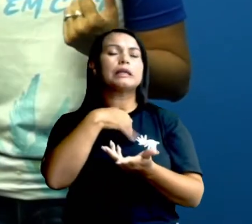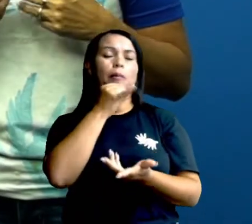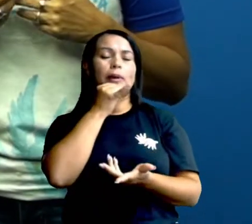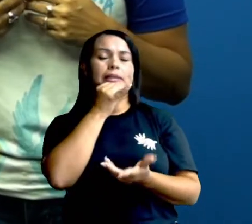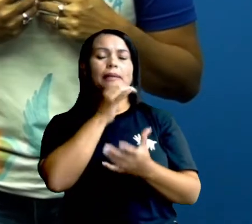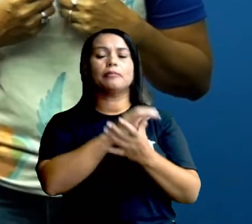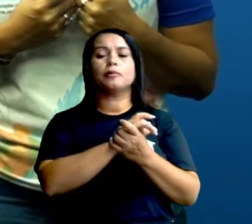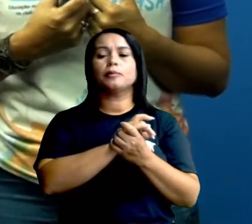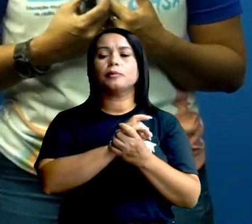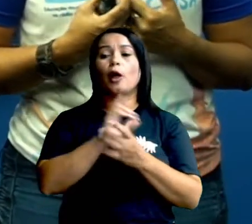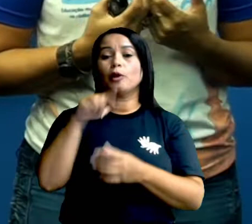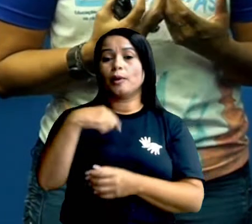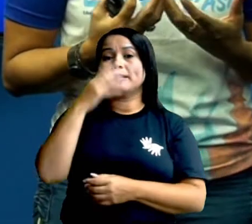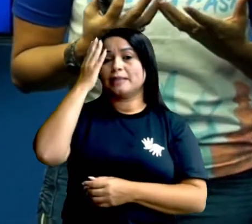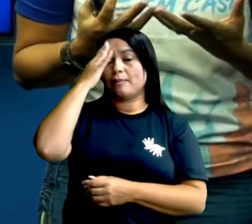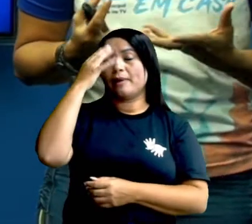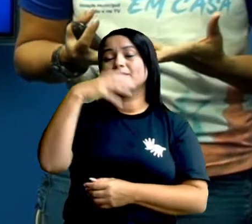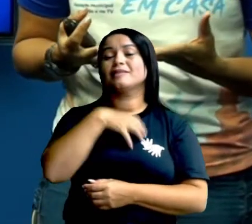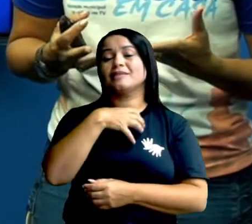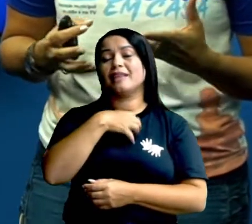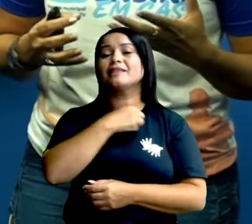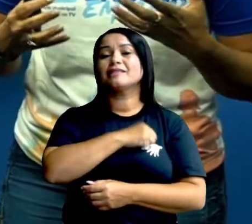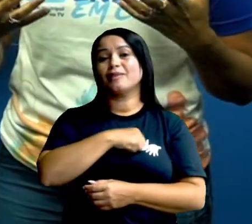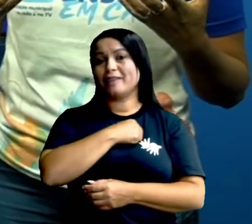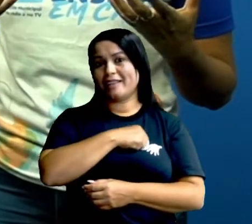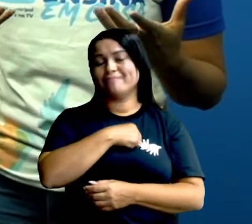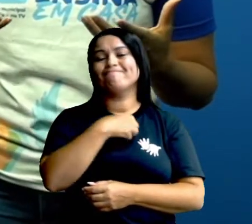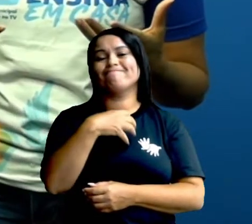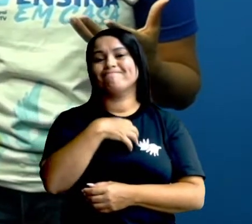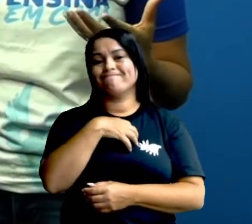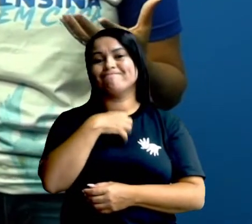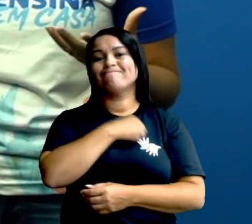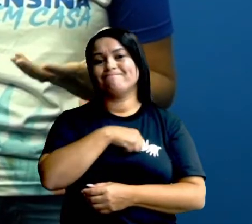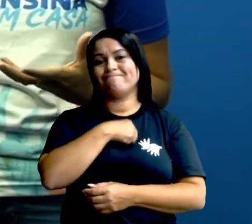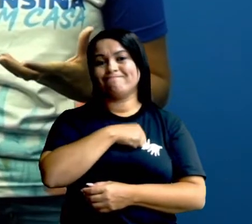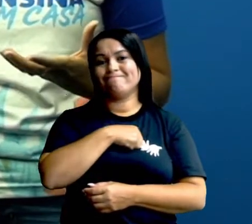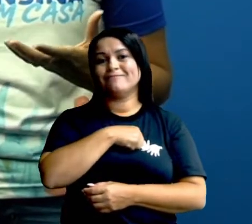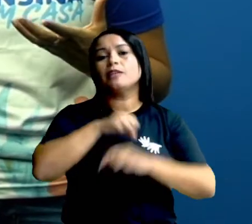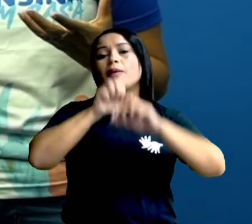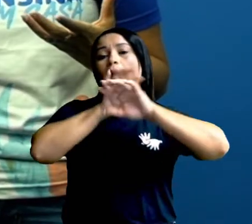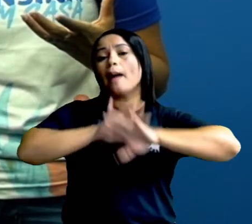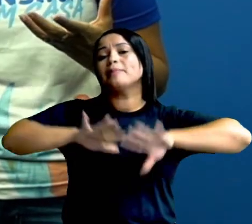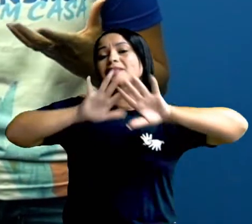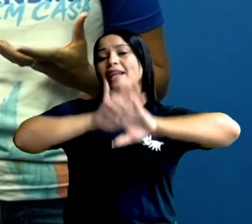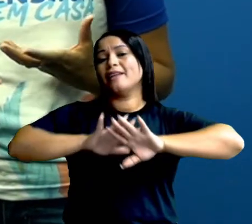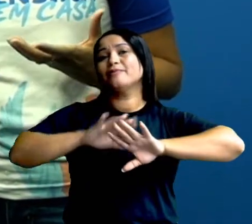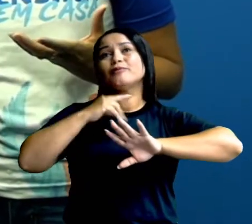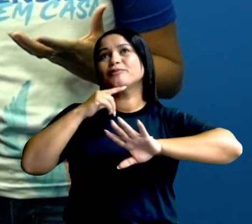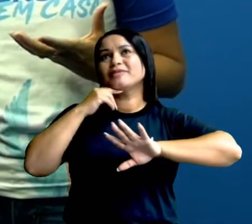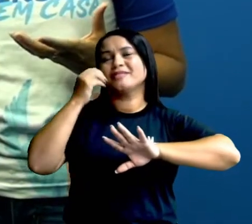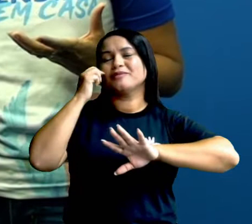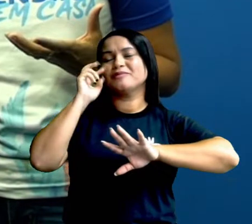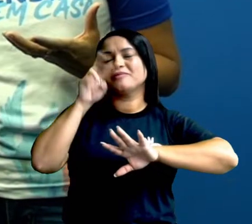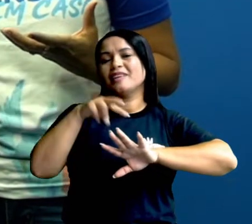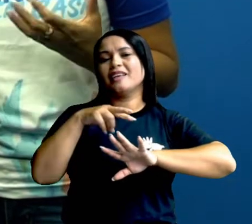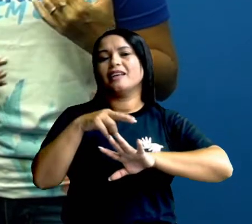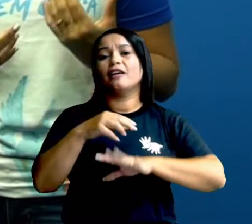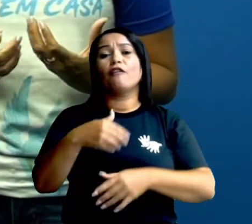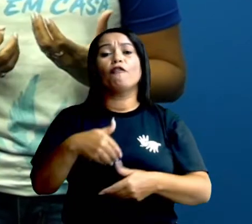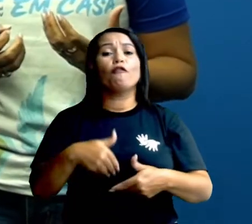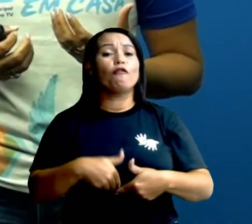Por exemplo, a gente sabe que existe saudade, a gente sente saudade, é um sentimento, mas a gente não vê,